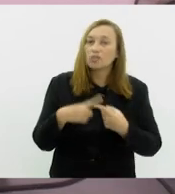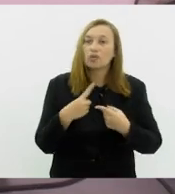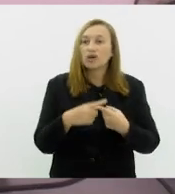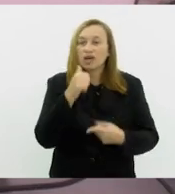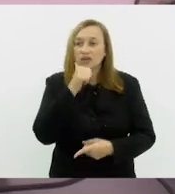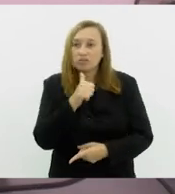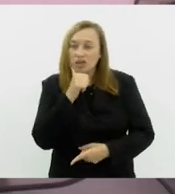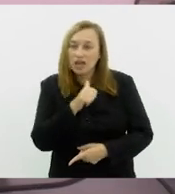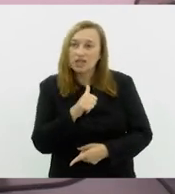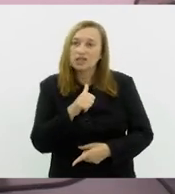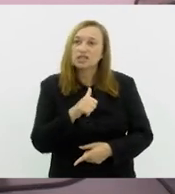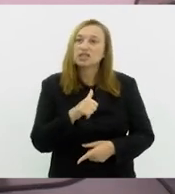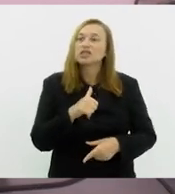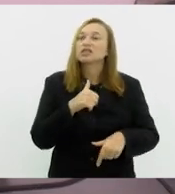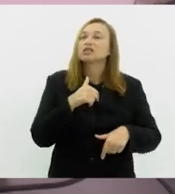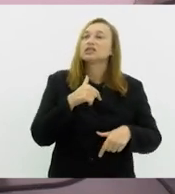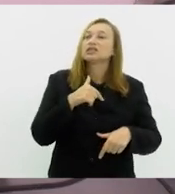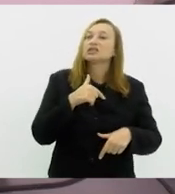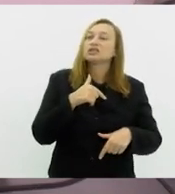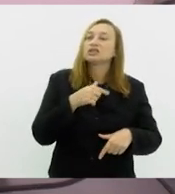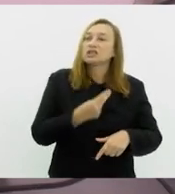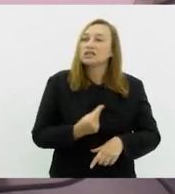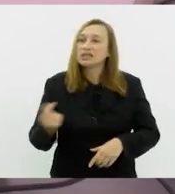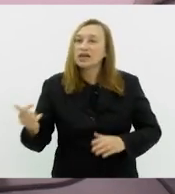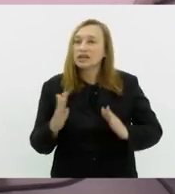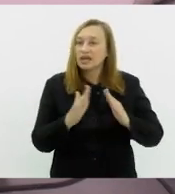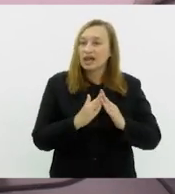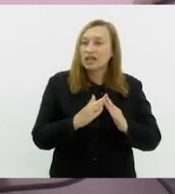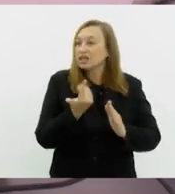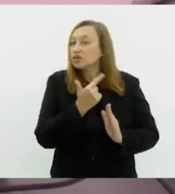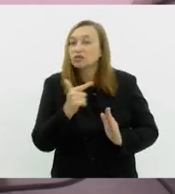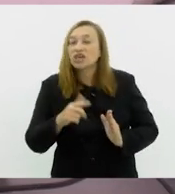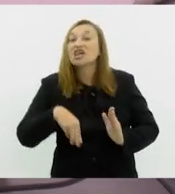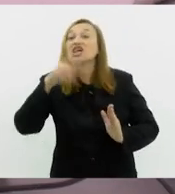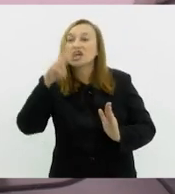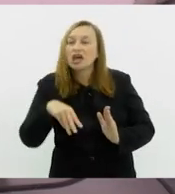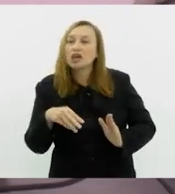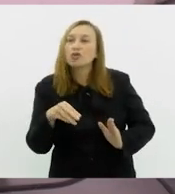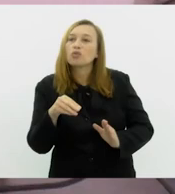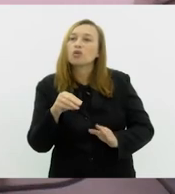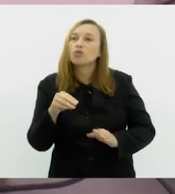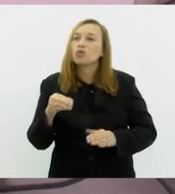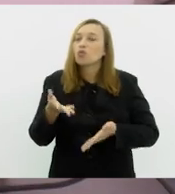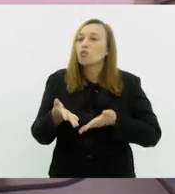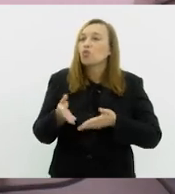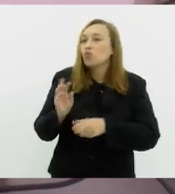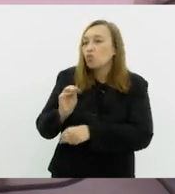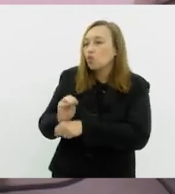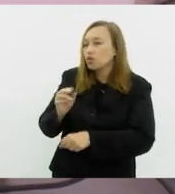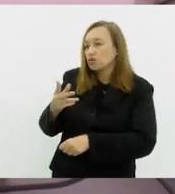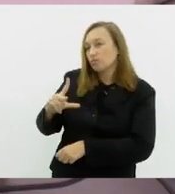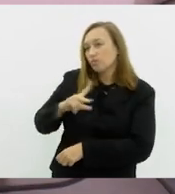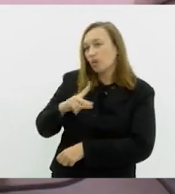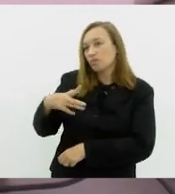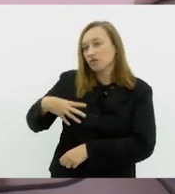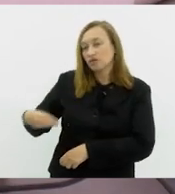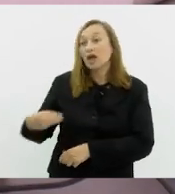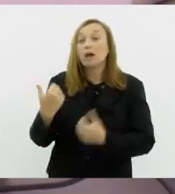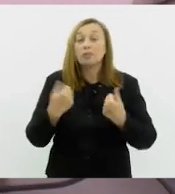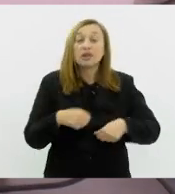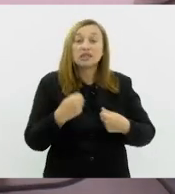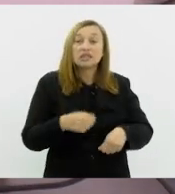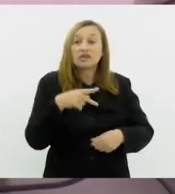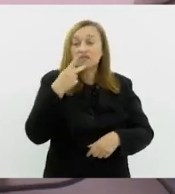trabalhadoras cuidadoras, quando saem de casa, elas não têm quem cuide dos dela. Então, a gente precisa falar de uma